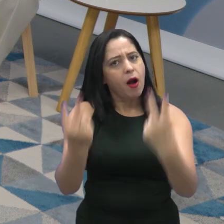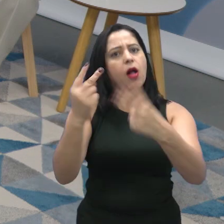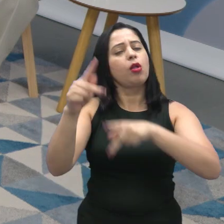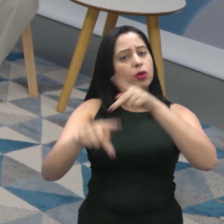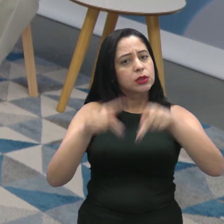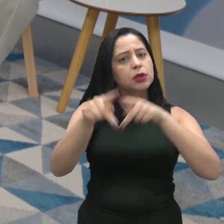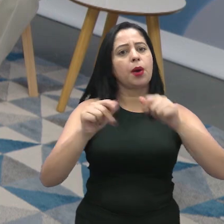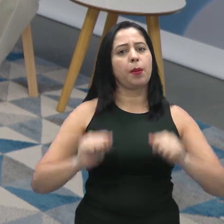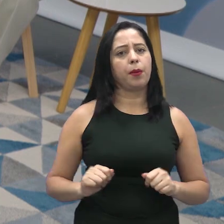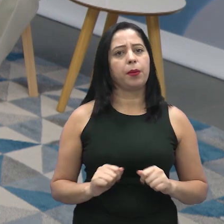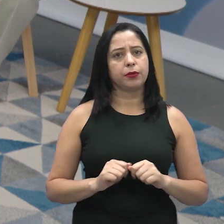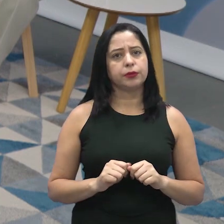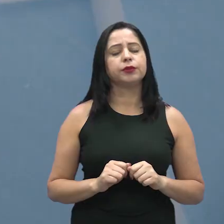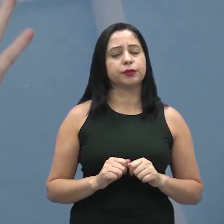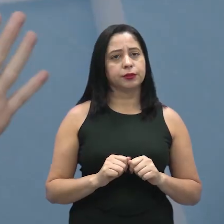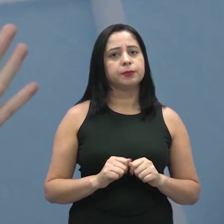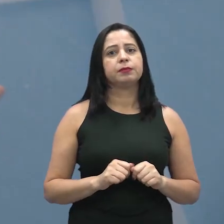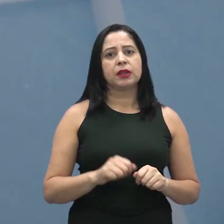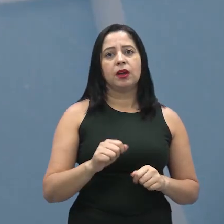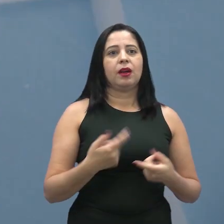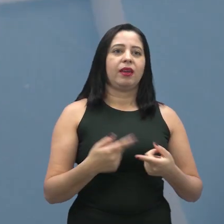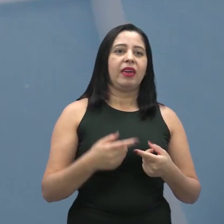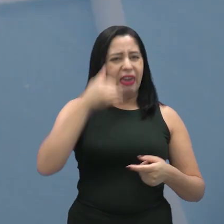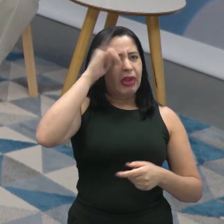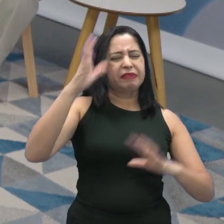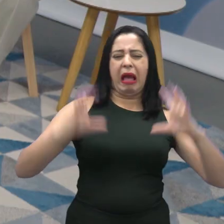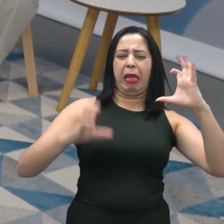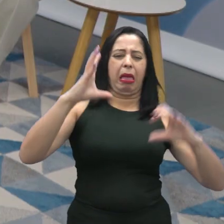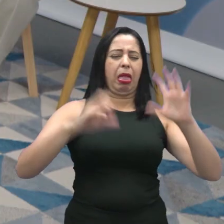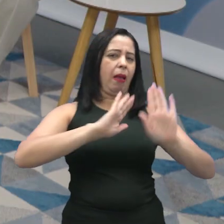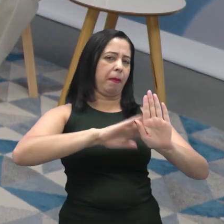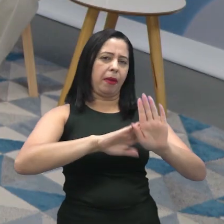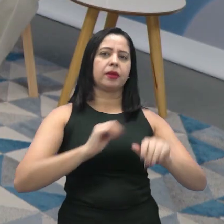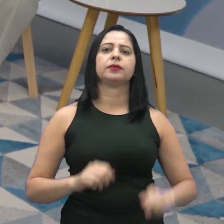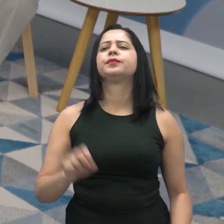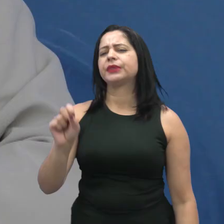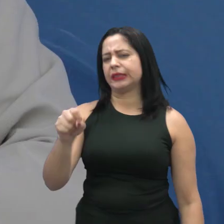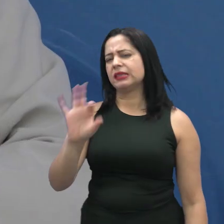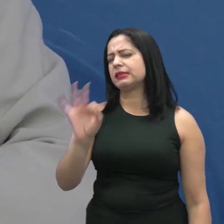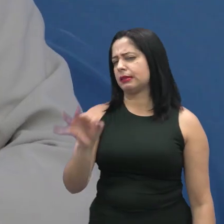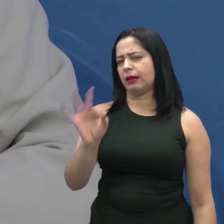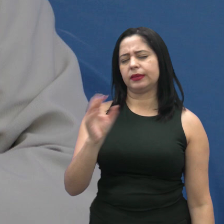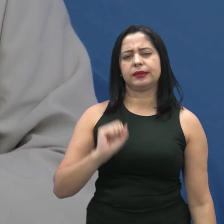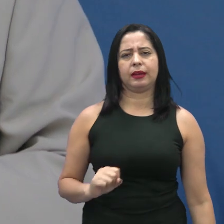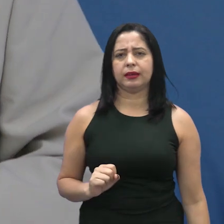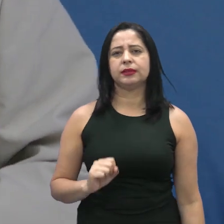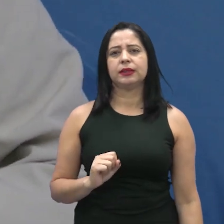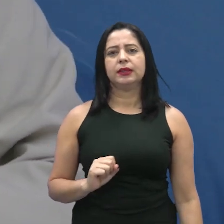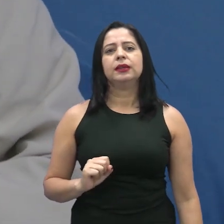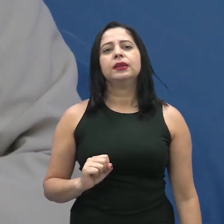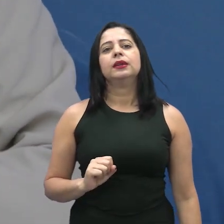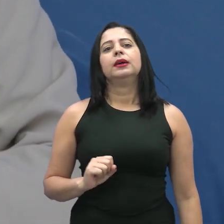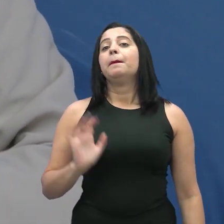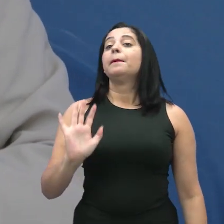e beneficiada, né, à frente de qualquer briga política e ideológica. Sim, com toda certeza, né? O